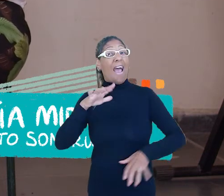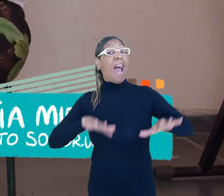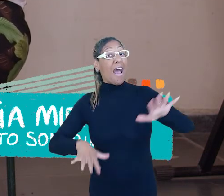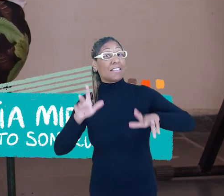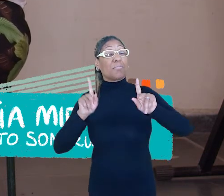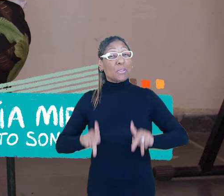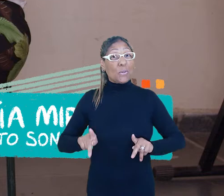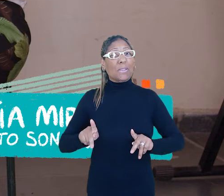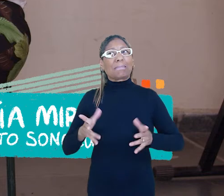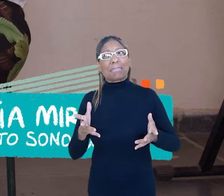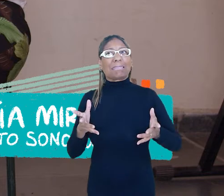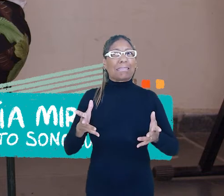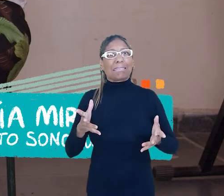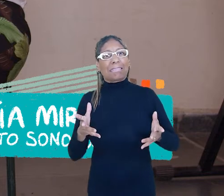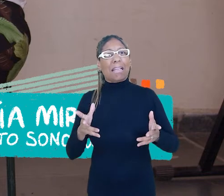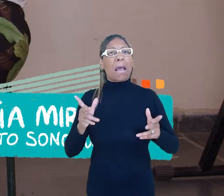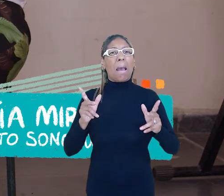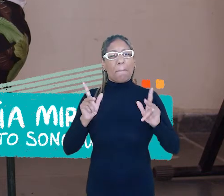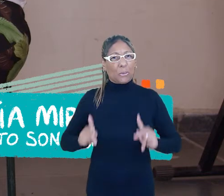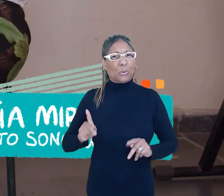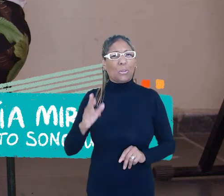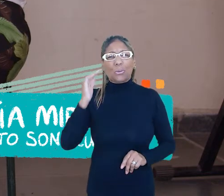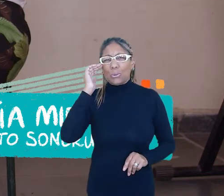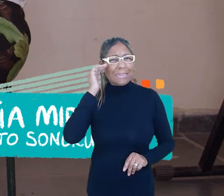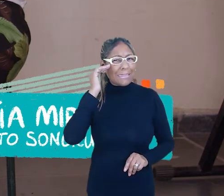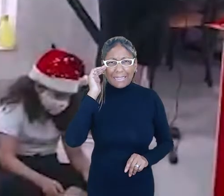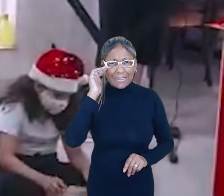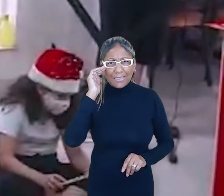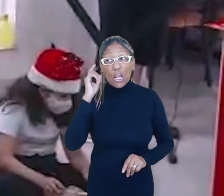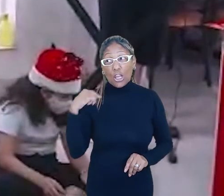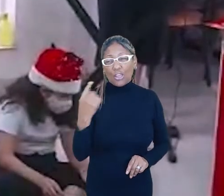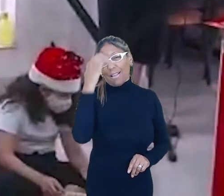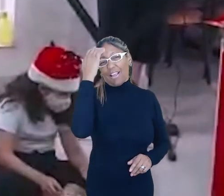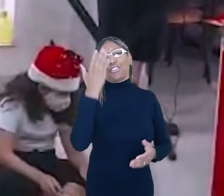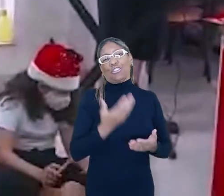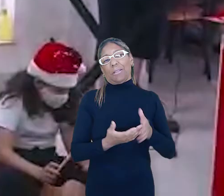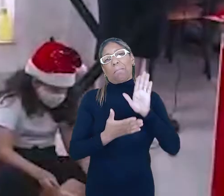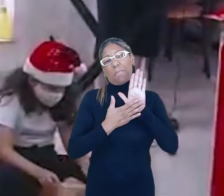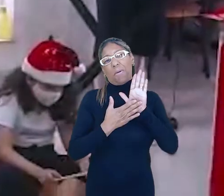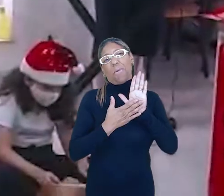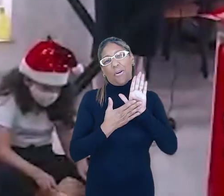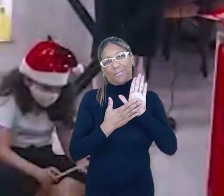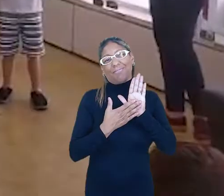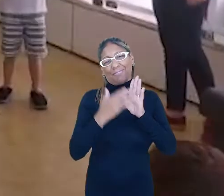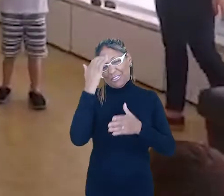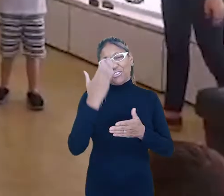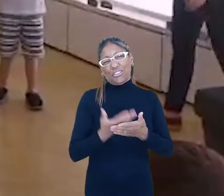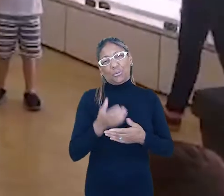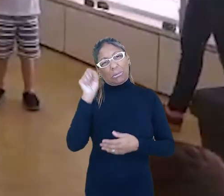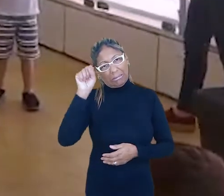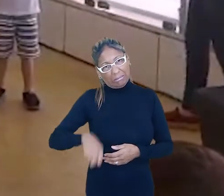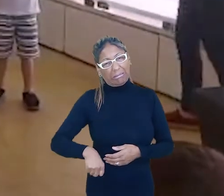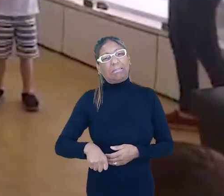Às vezes as pessoas... muitos. Tem pessoas que não entendem, assim, né? Mas a gente acredita na proposta, a gente acredita